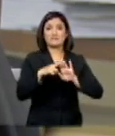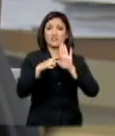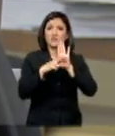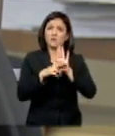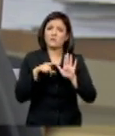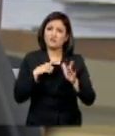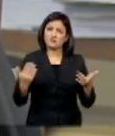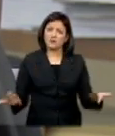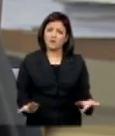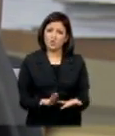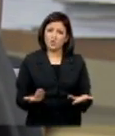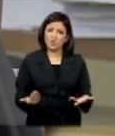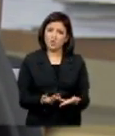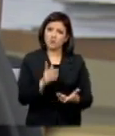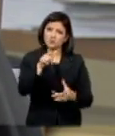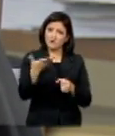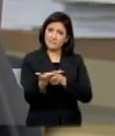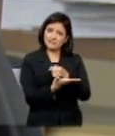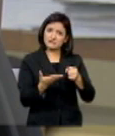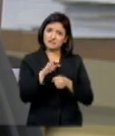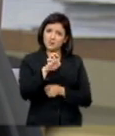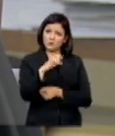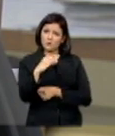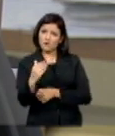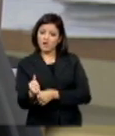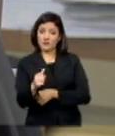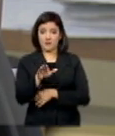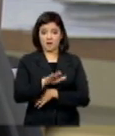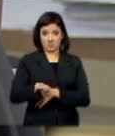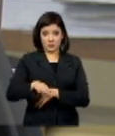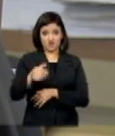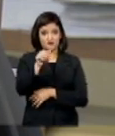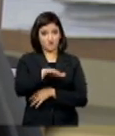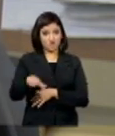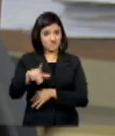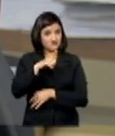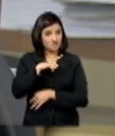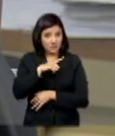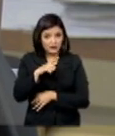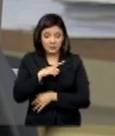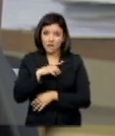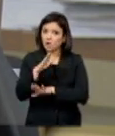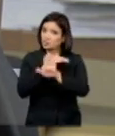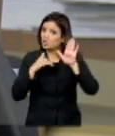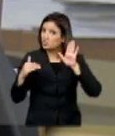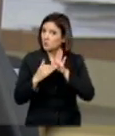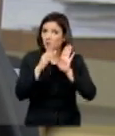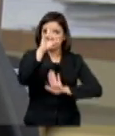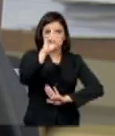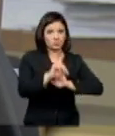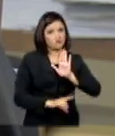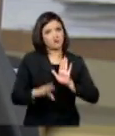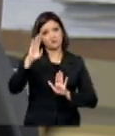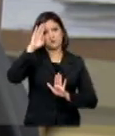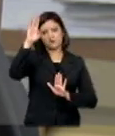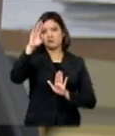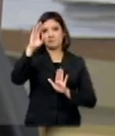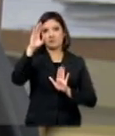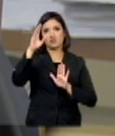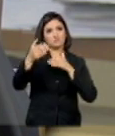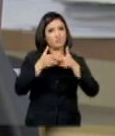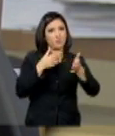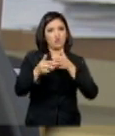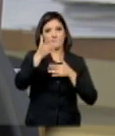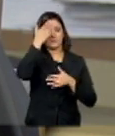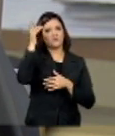princípio fundamental do eca a criança eo adolescente gozam de todos os direitos fundamentais inerentes à pessoa humana aqui o